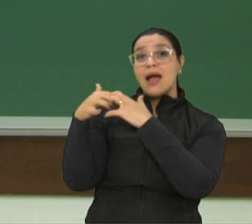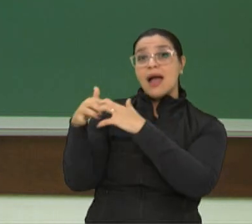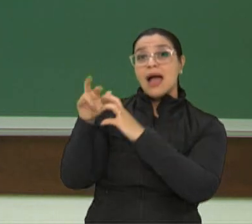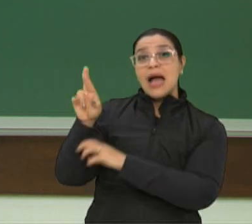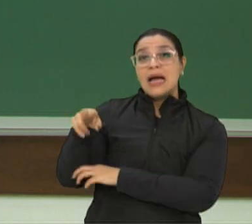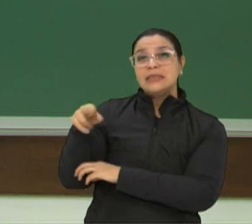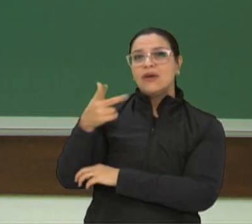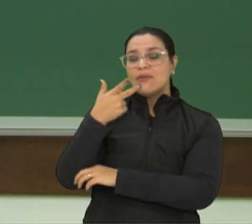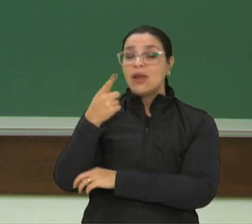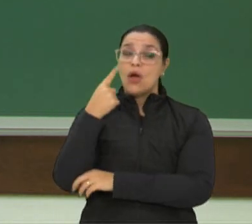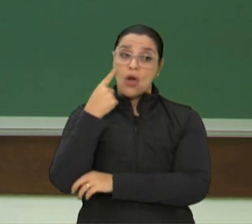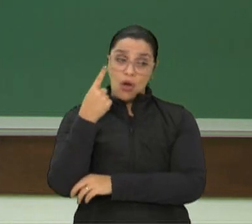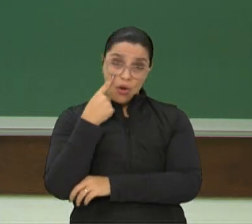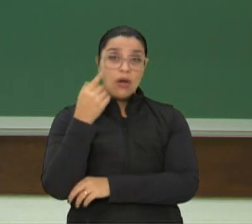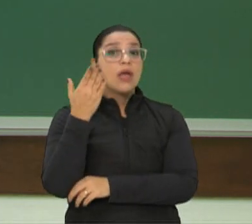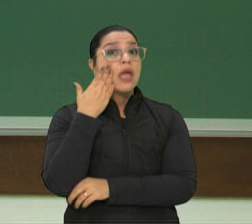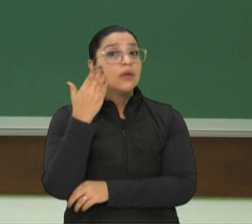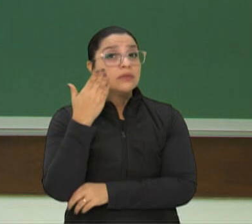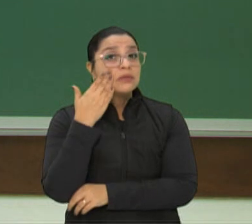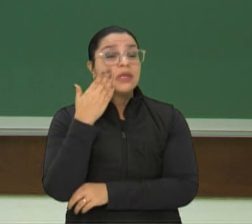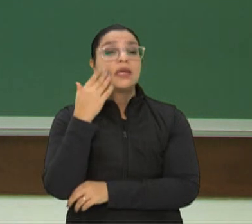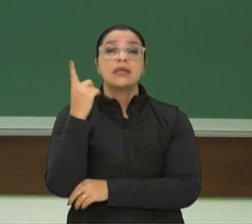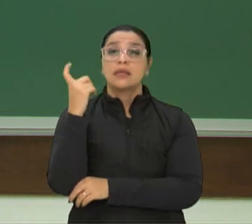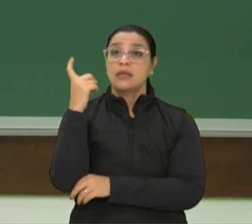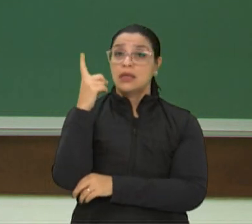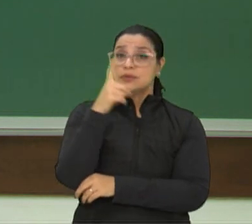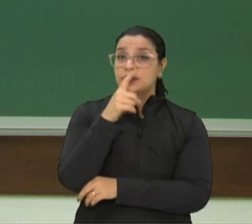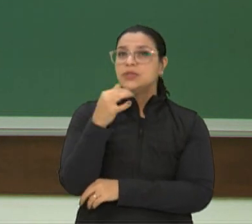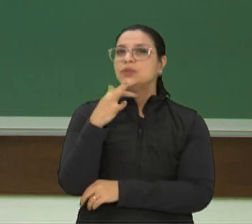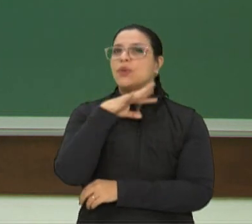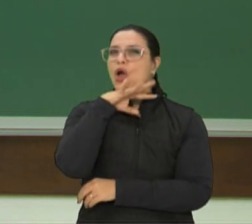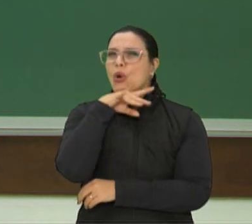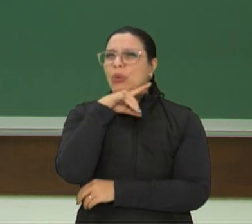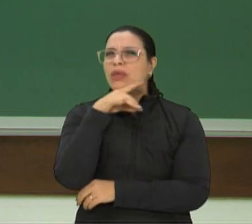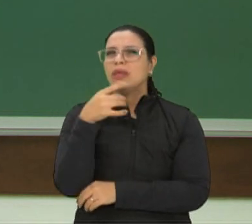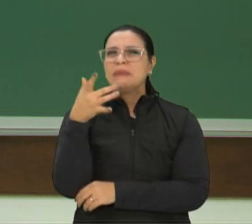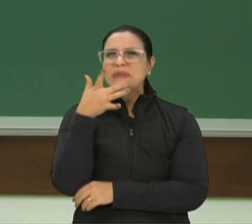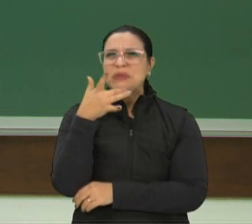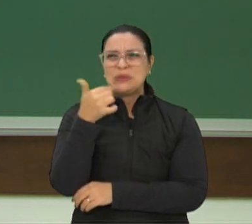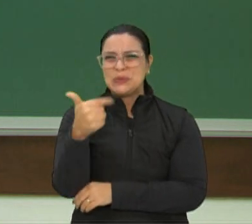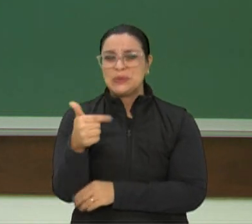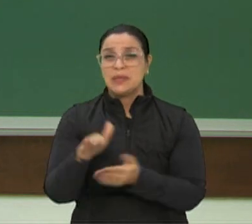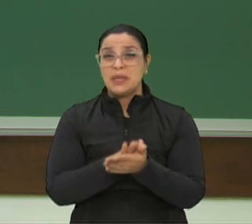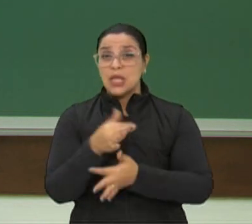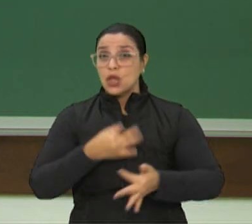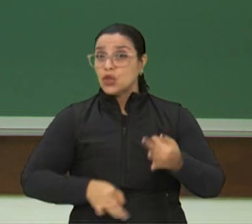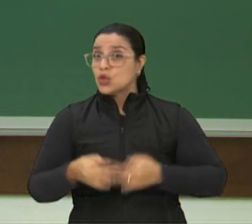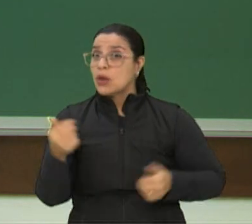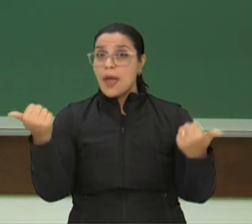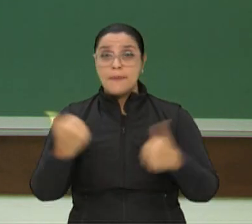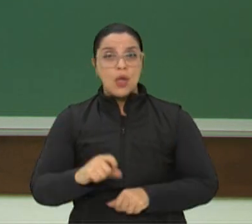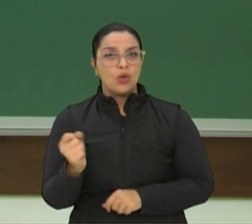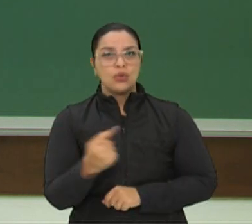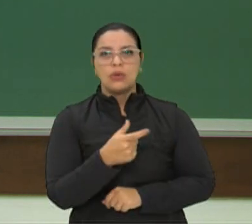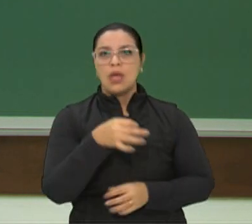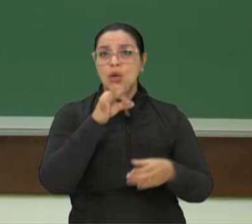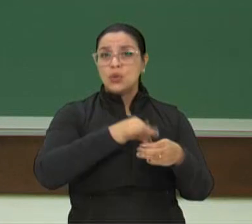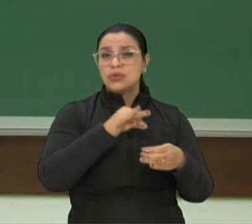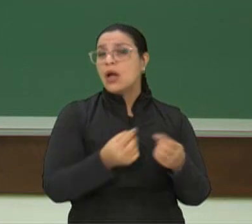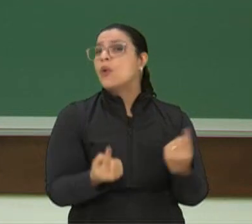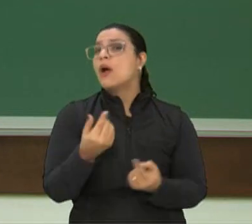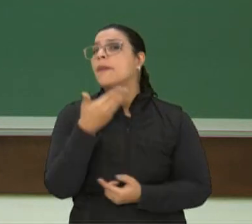pode fazer é te indicar, ó, você não quer tomar o chá porque é ruim, mas você está sentindo uma dor que é pior do que tomar o chá. Então vamos